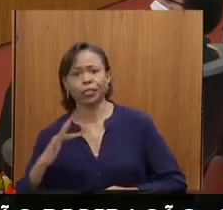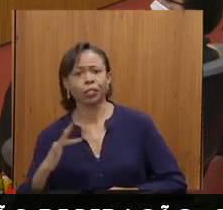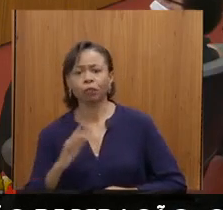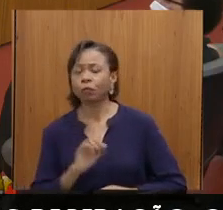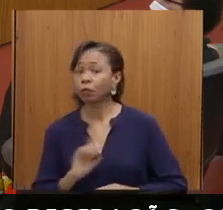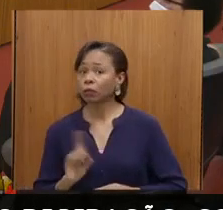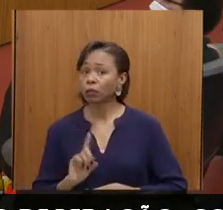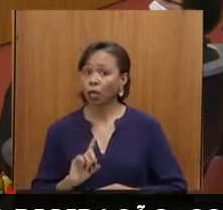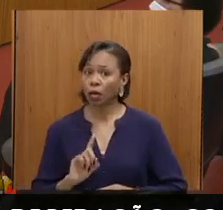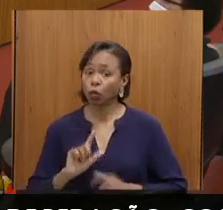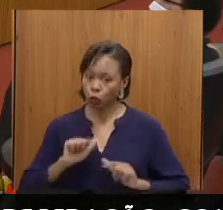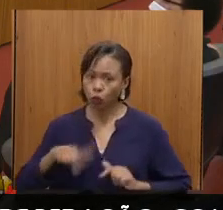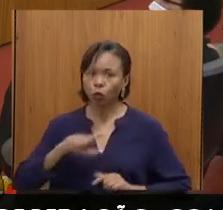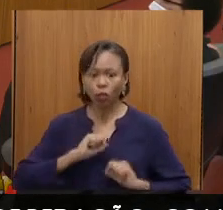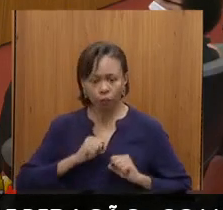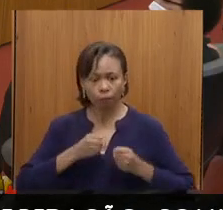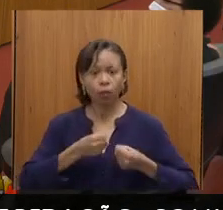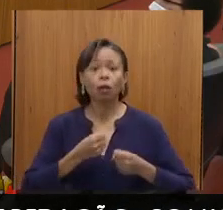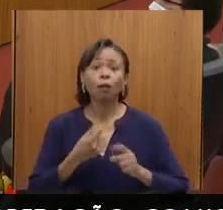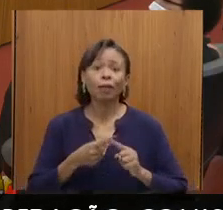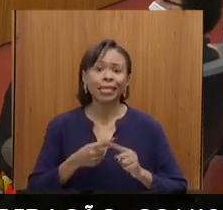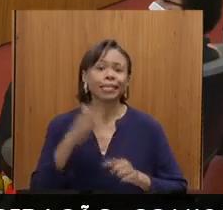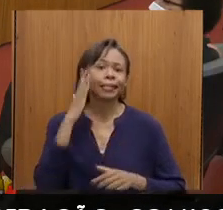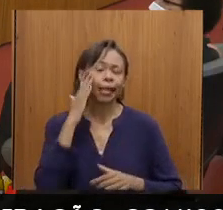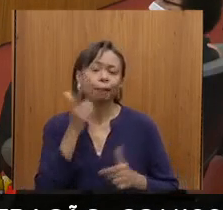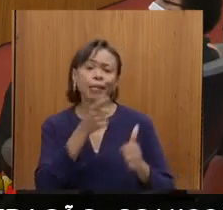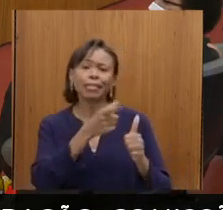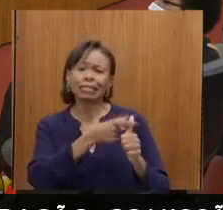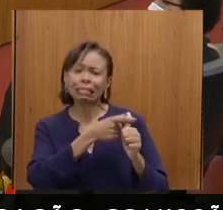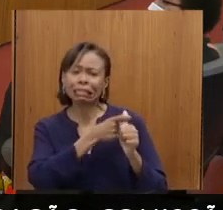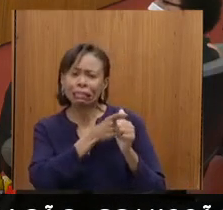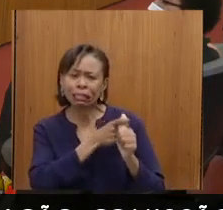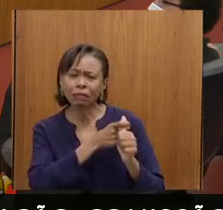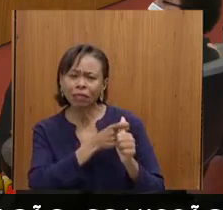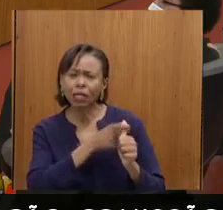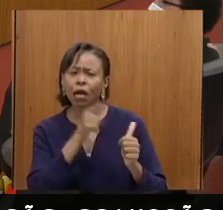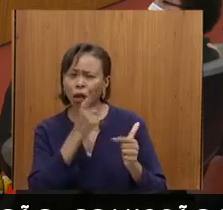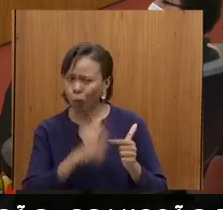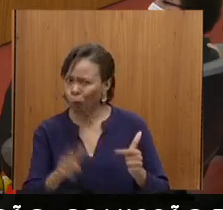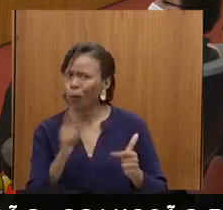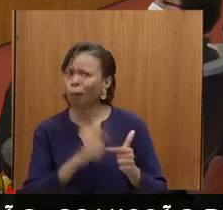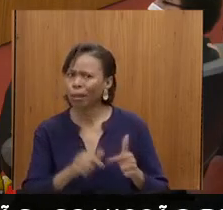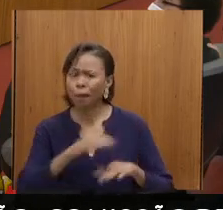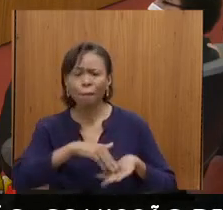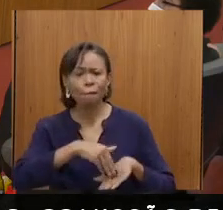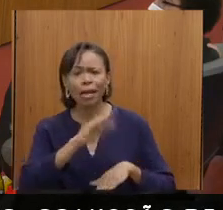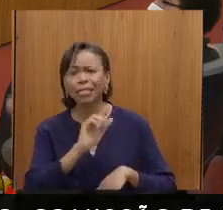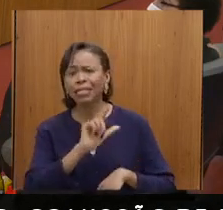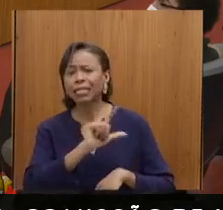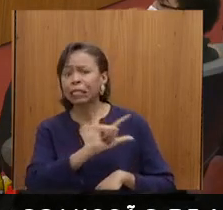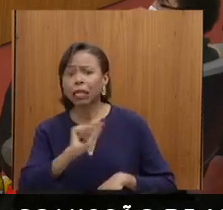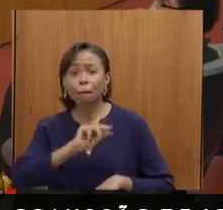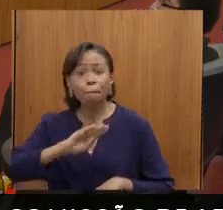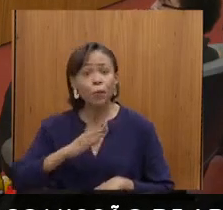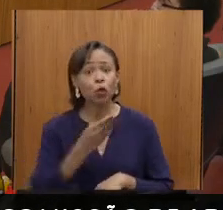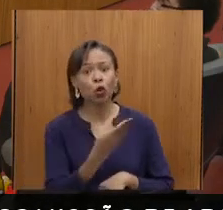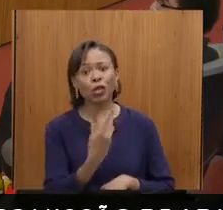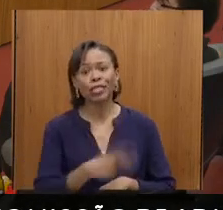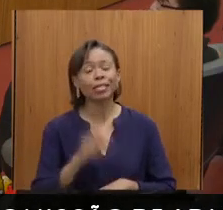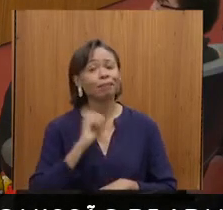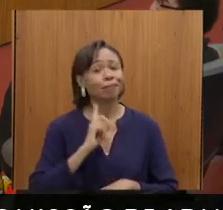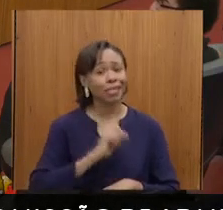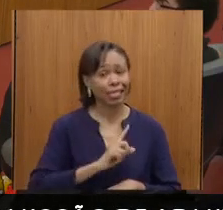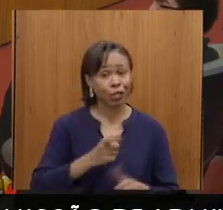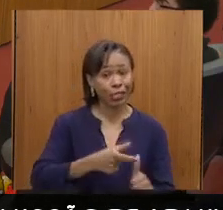defensores porque nós reconhecemos um problema de uma dívida de, no mínimo, mais de 100 bilhões de reais do Estado de Minas Gerais com a